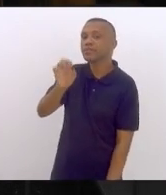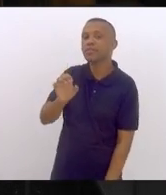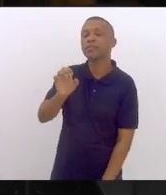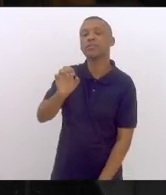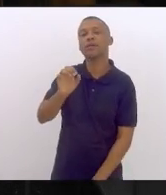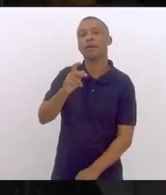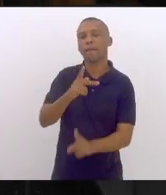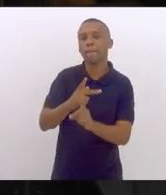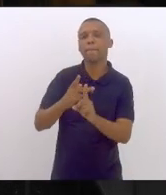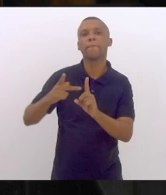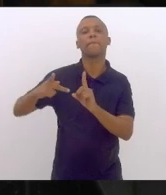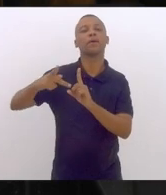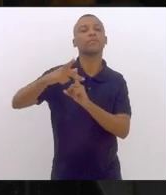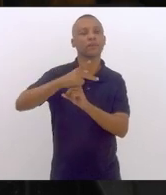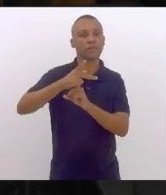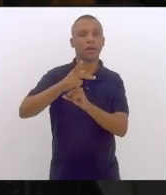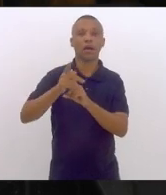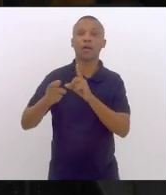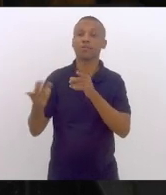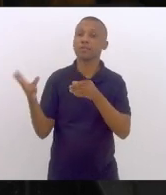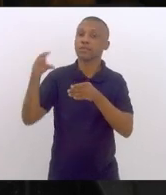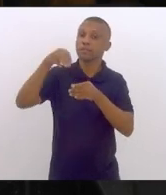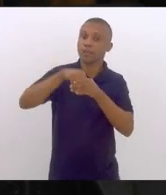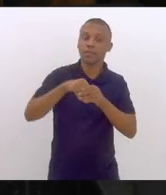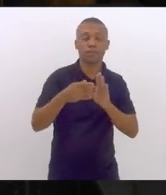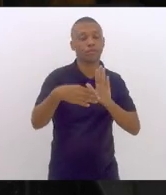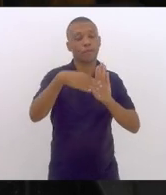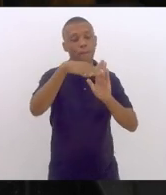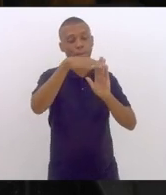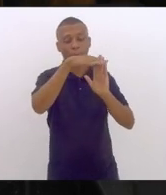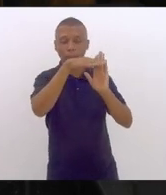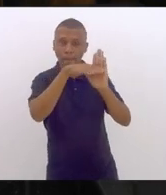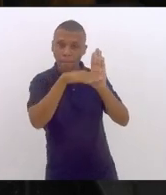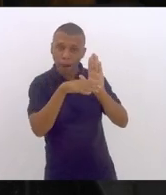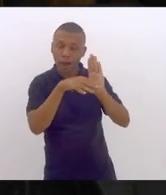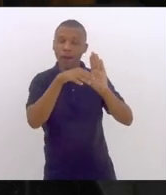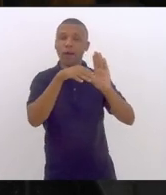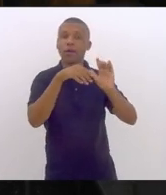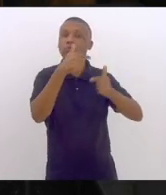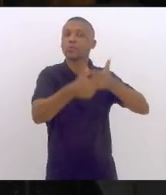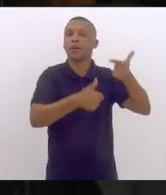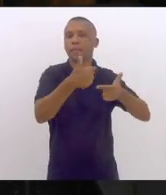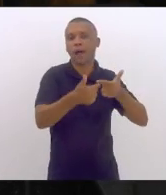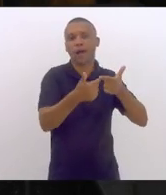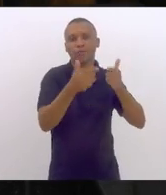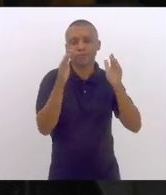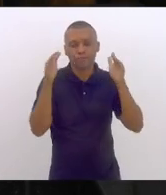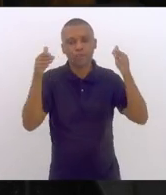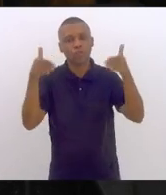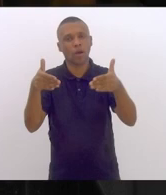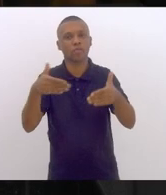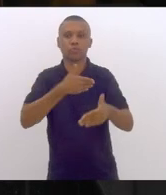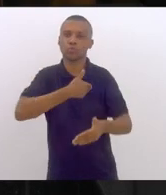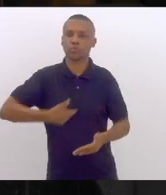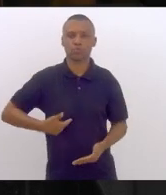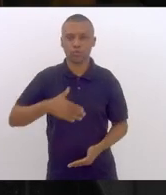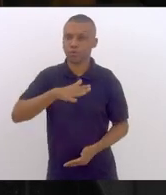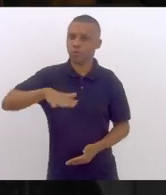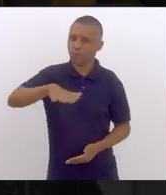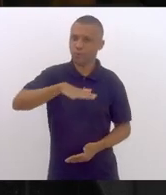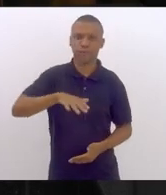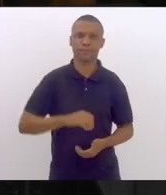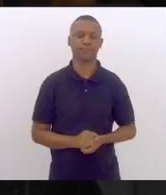no Exercício das atividades típicas de estado